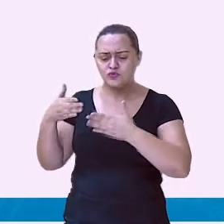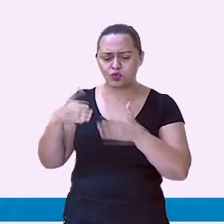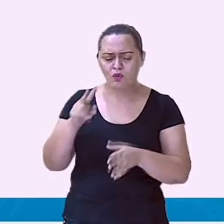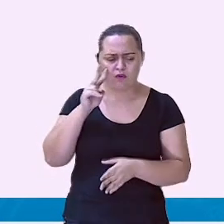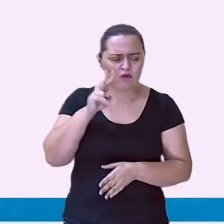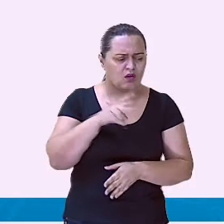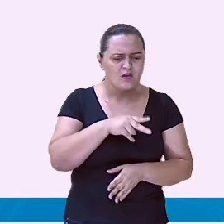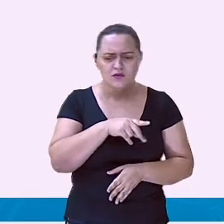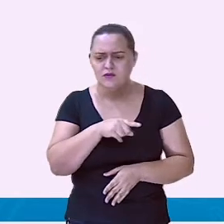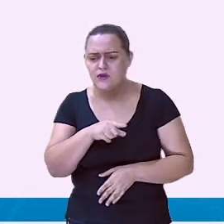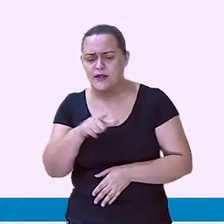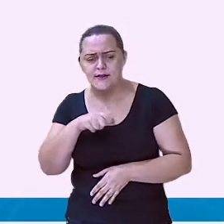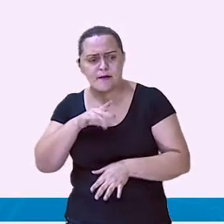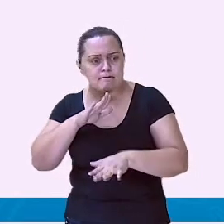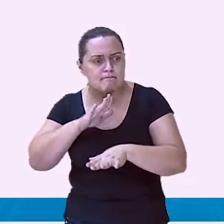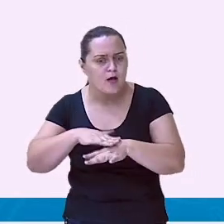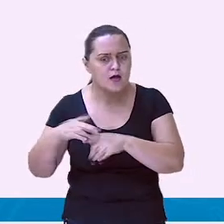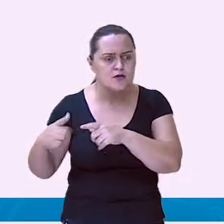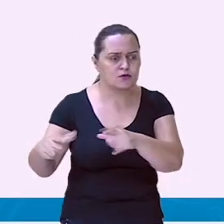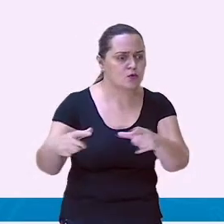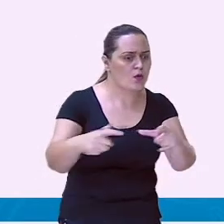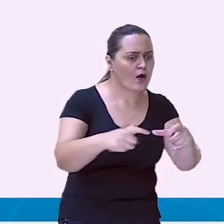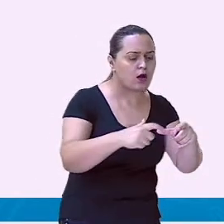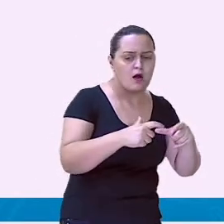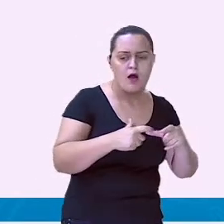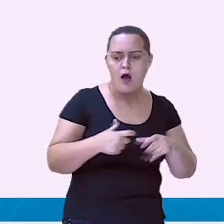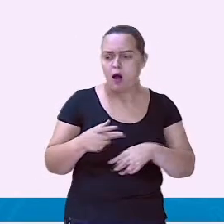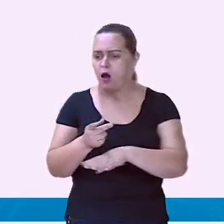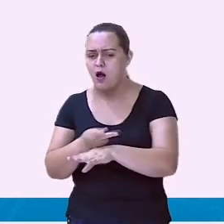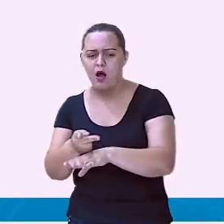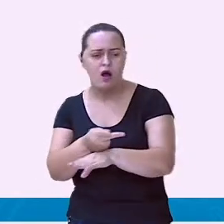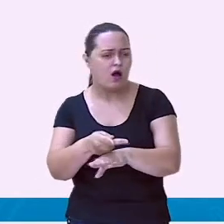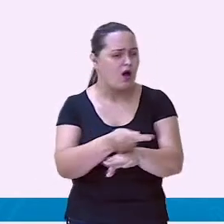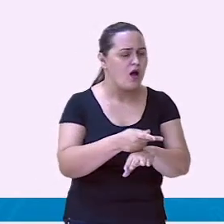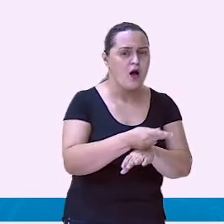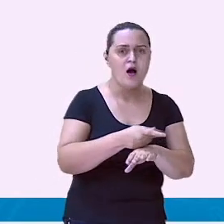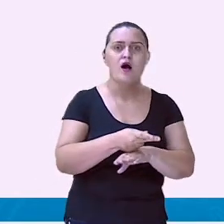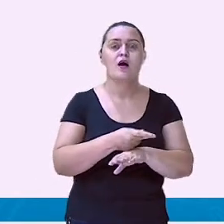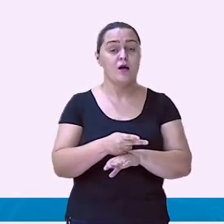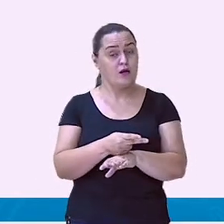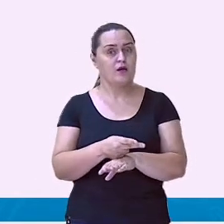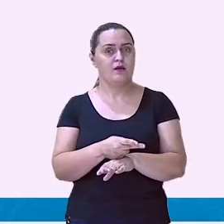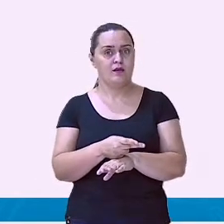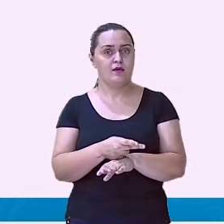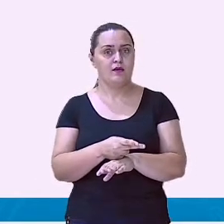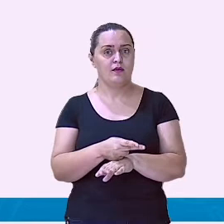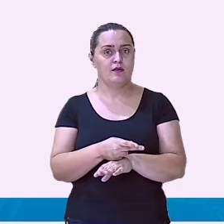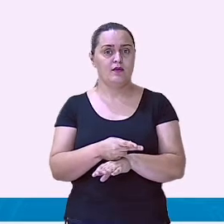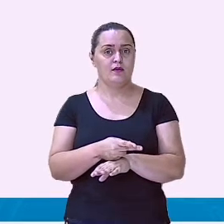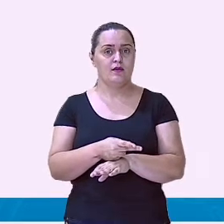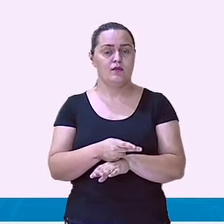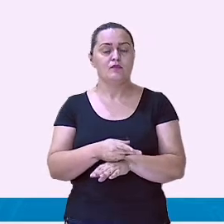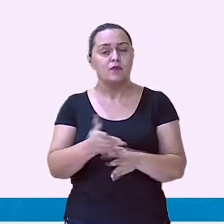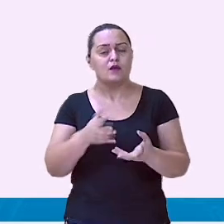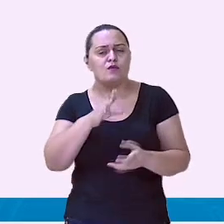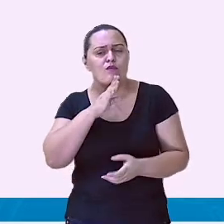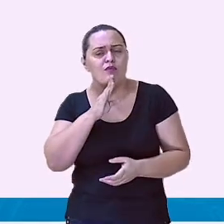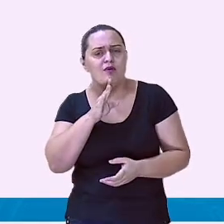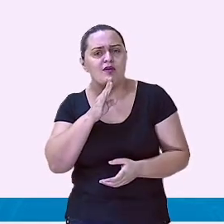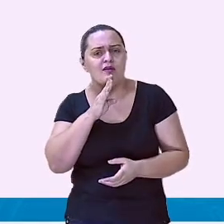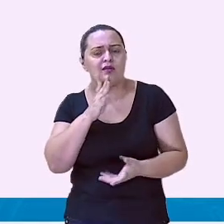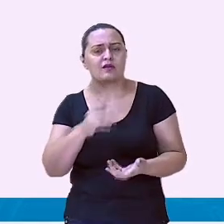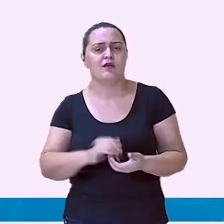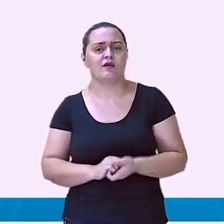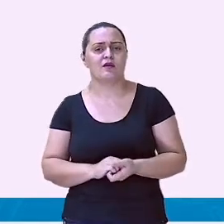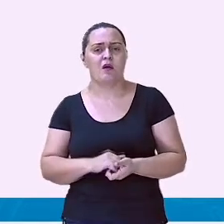tinha mais terras, tinha o que explorar, então vamos buscar mais coisas. Por que eu vou cruzar os braços e